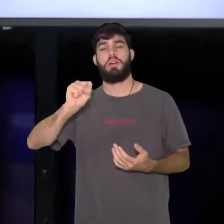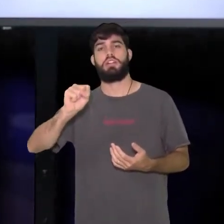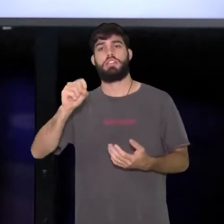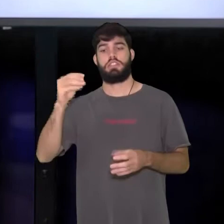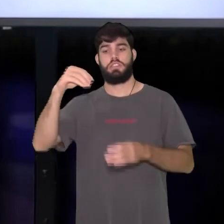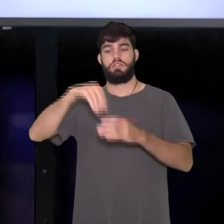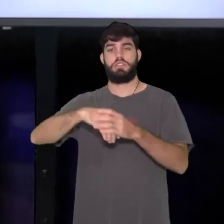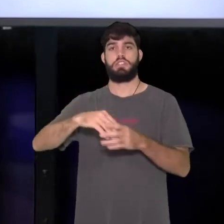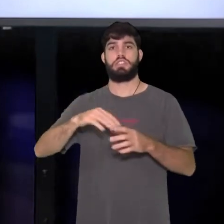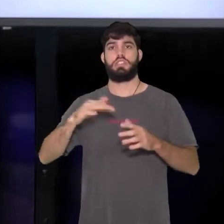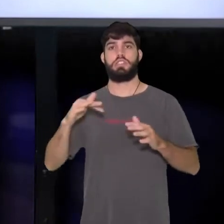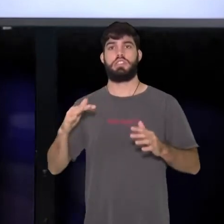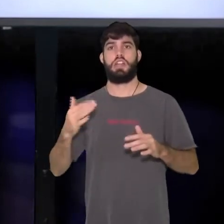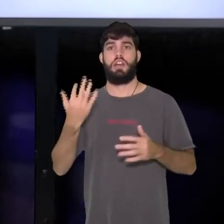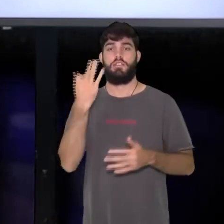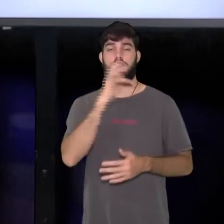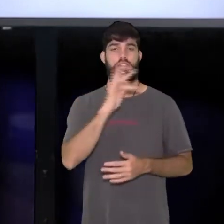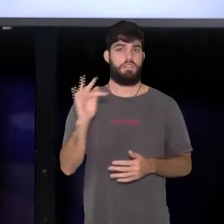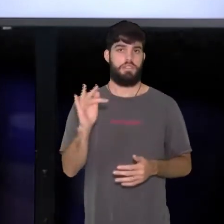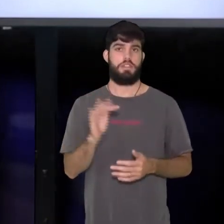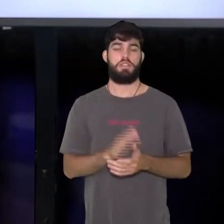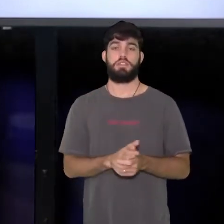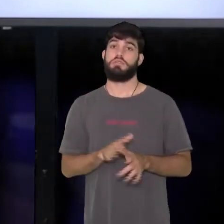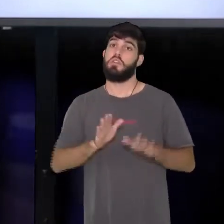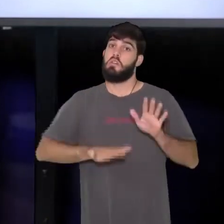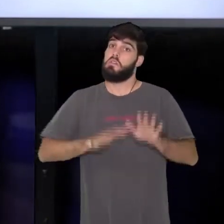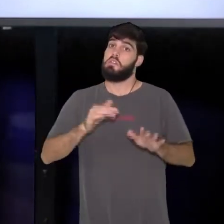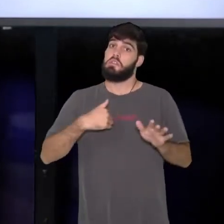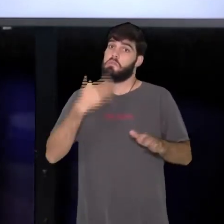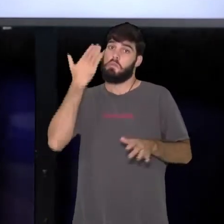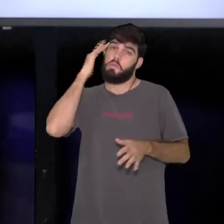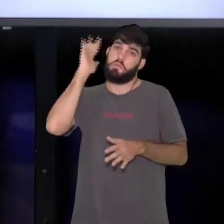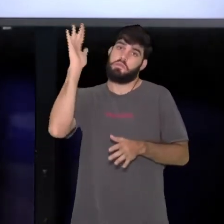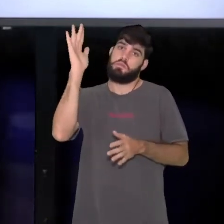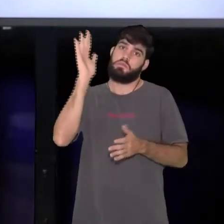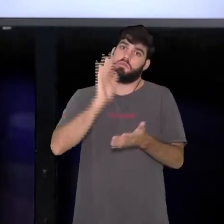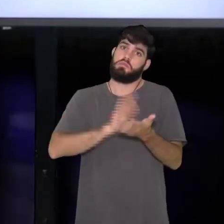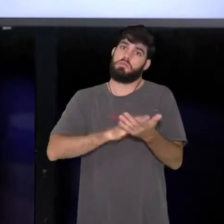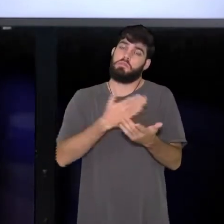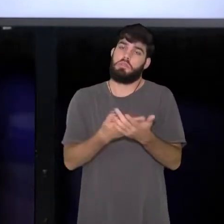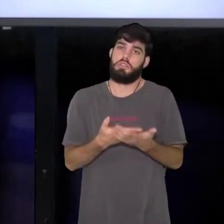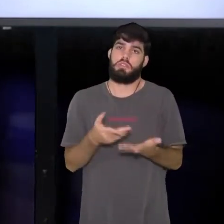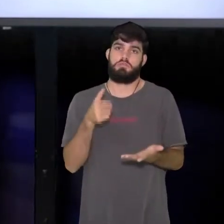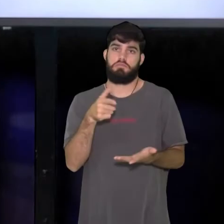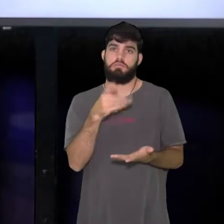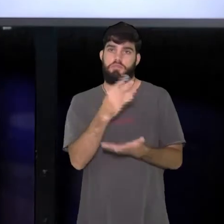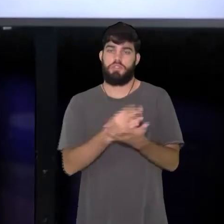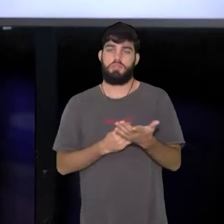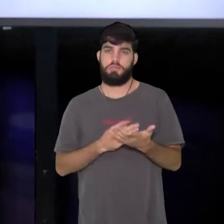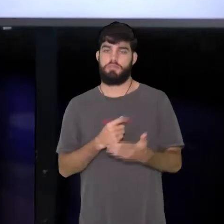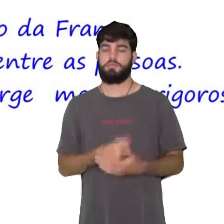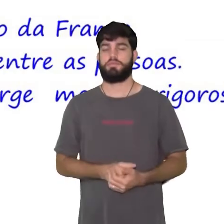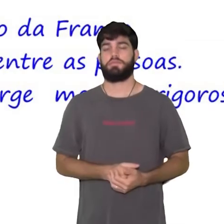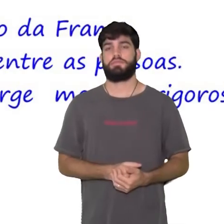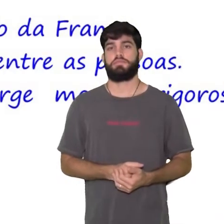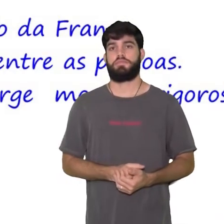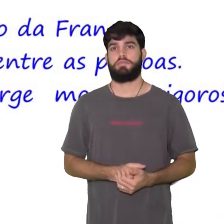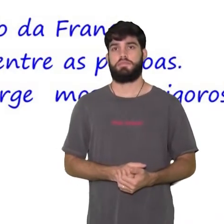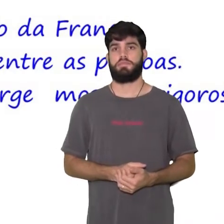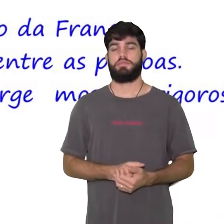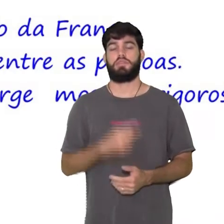fica na França? Talvez eu não saiba interpretar adequadamente esse enunciado.